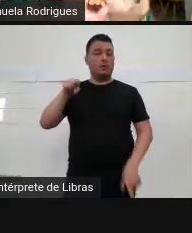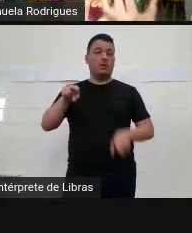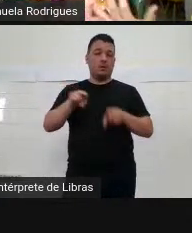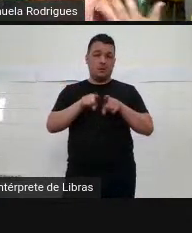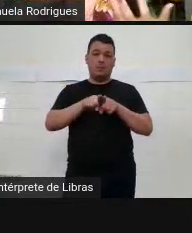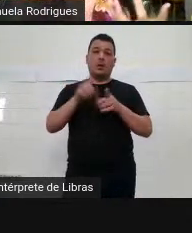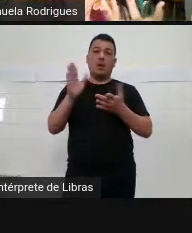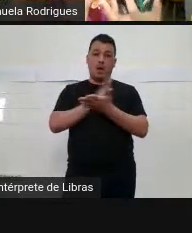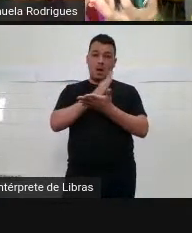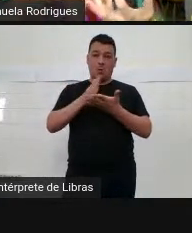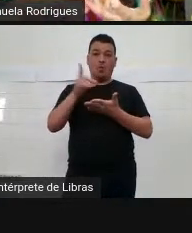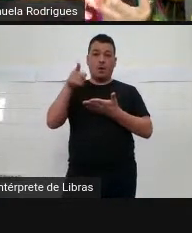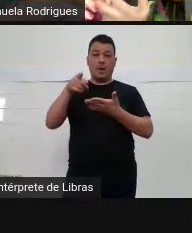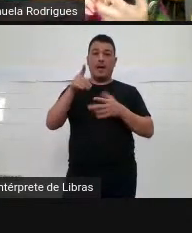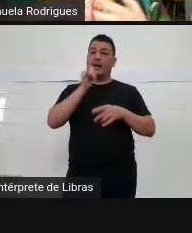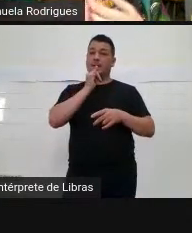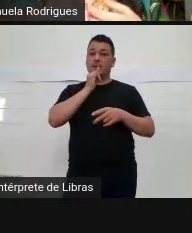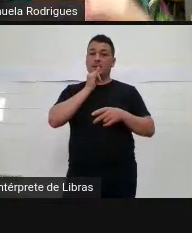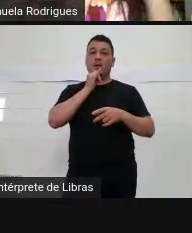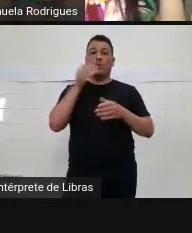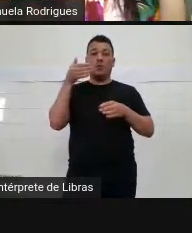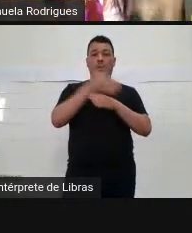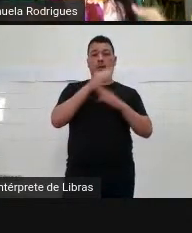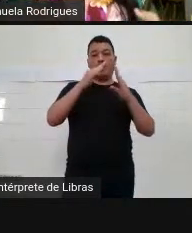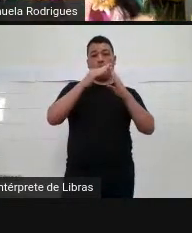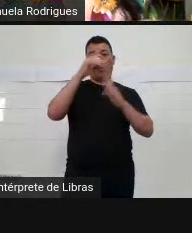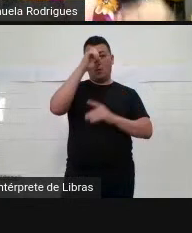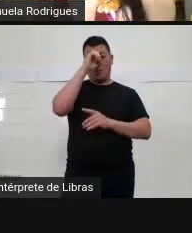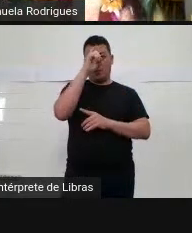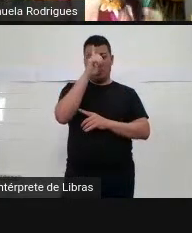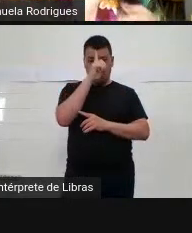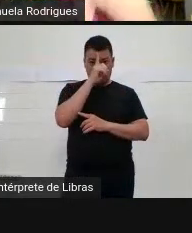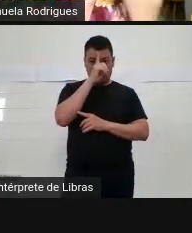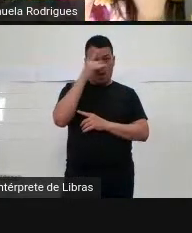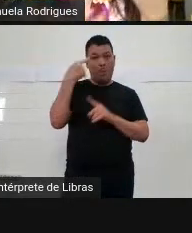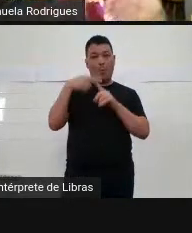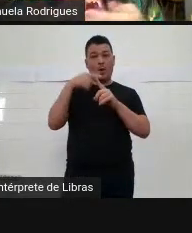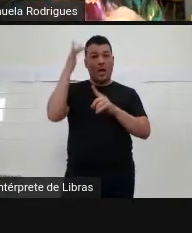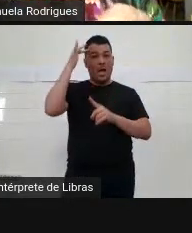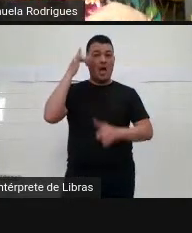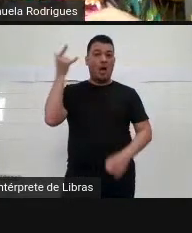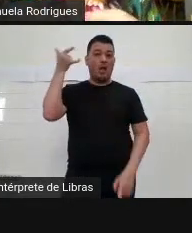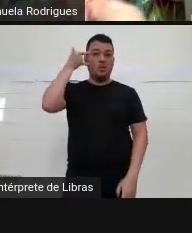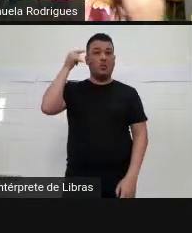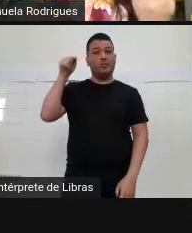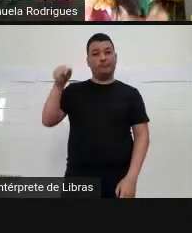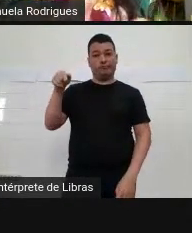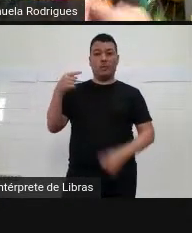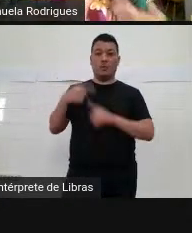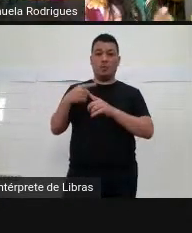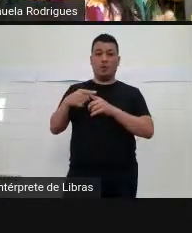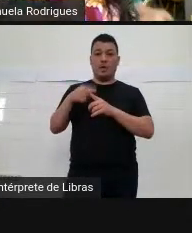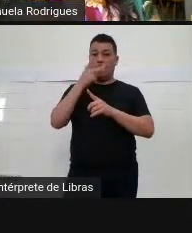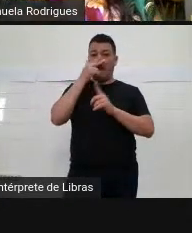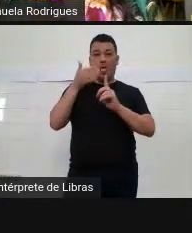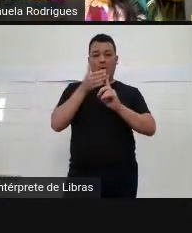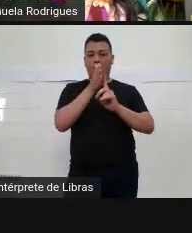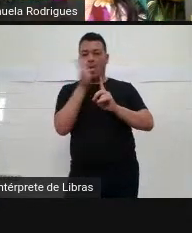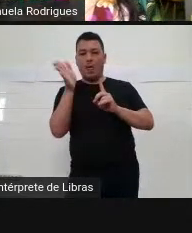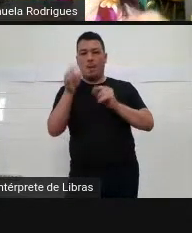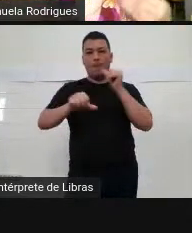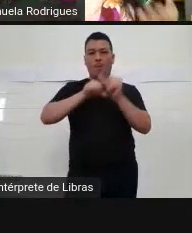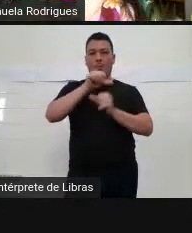eram internadas, eram presas por conta, porque estariam, de alguma